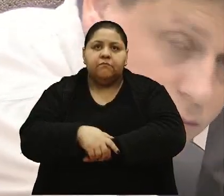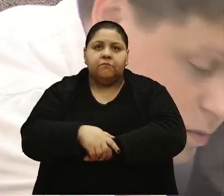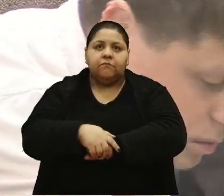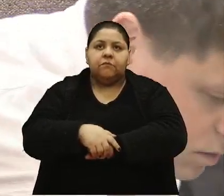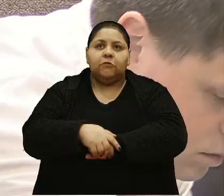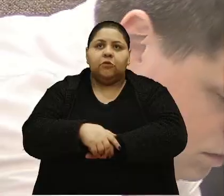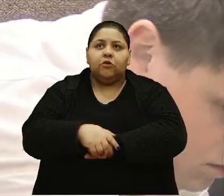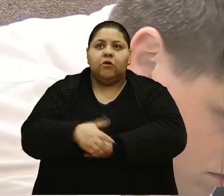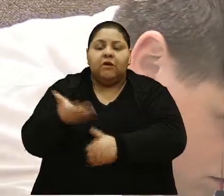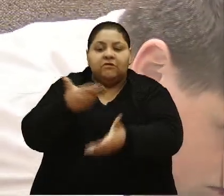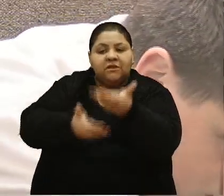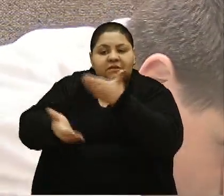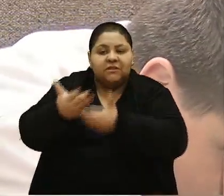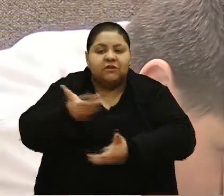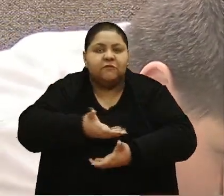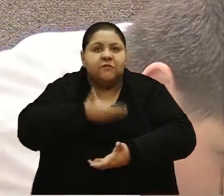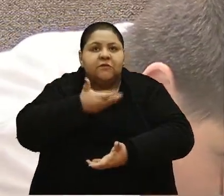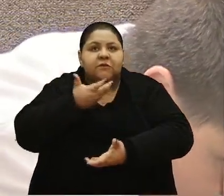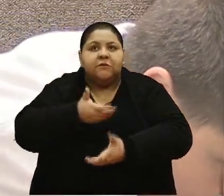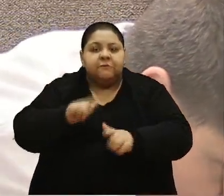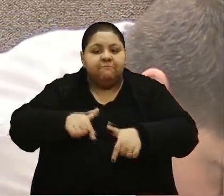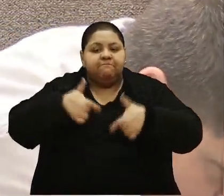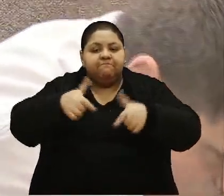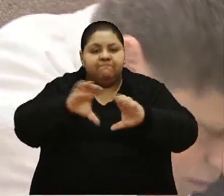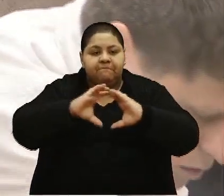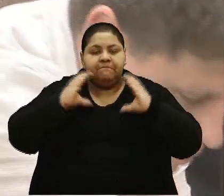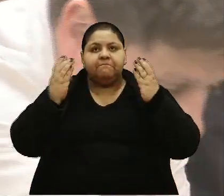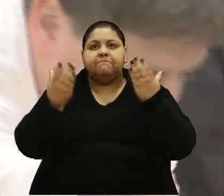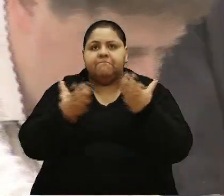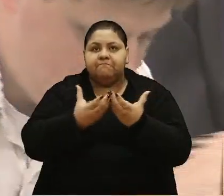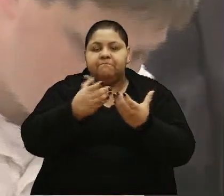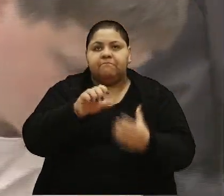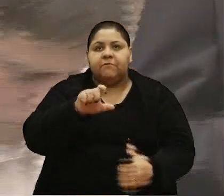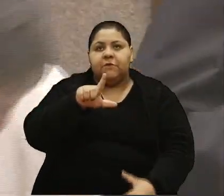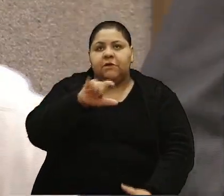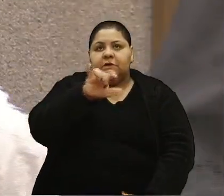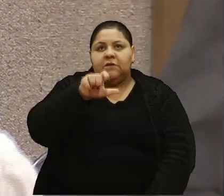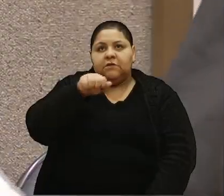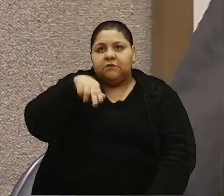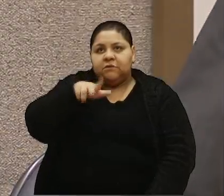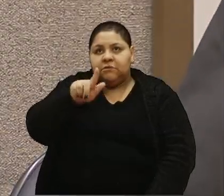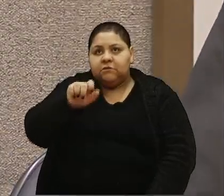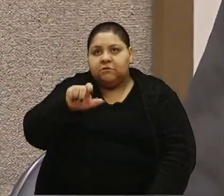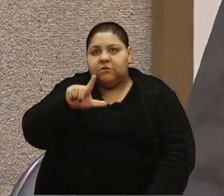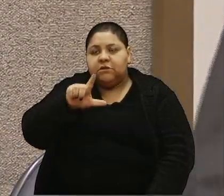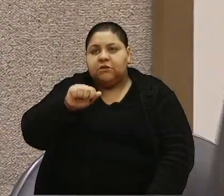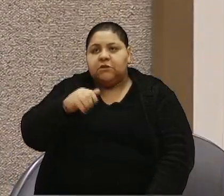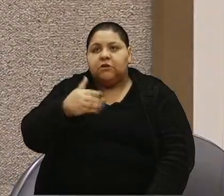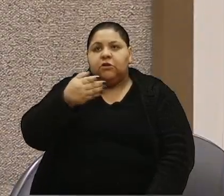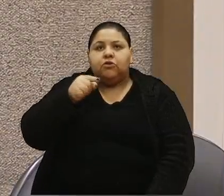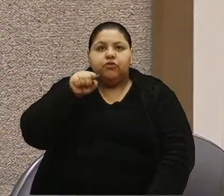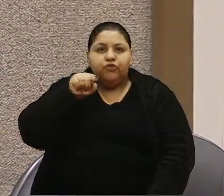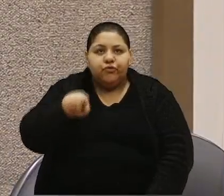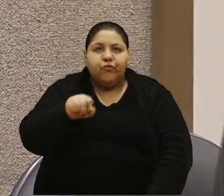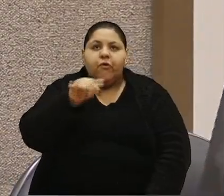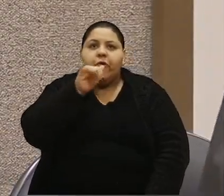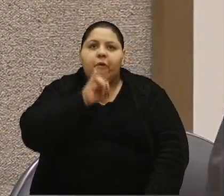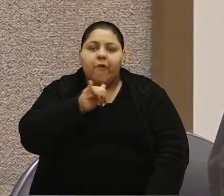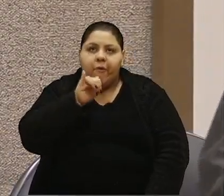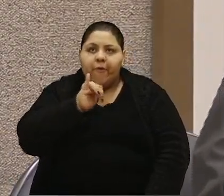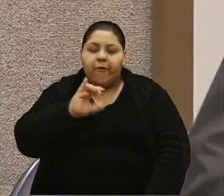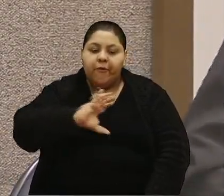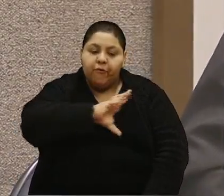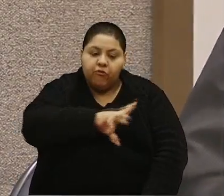de Natal, nas ações comunitárias. Então, Elisângela Ribas, tu é um exemplo de